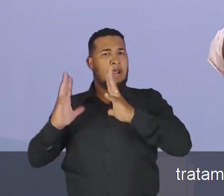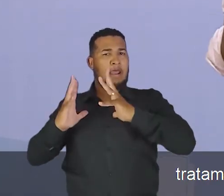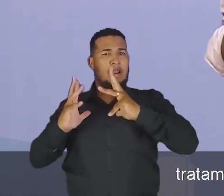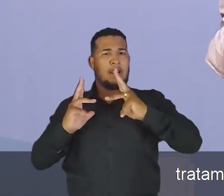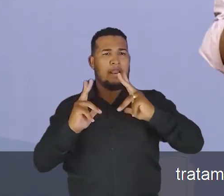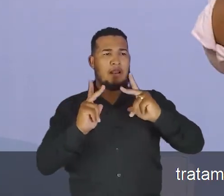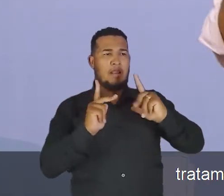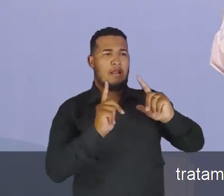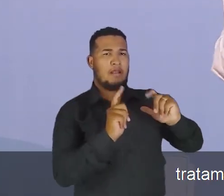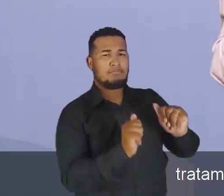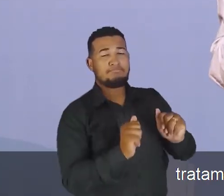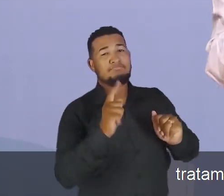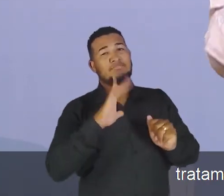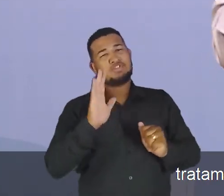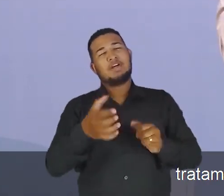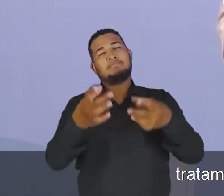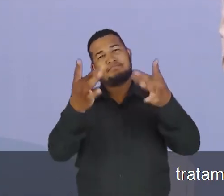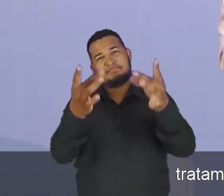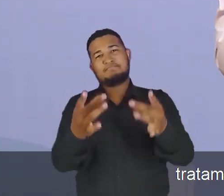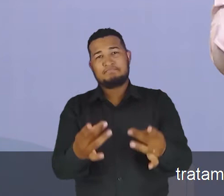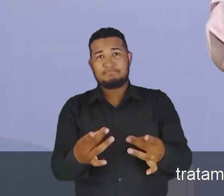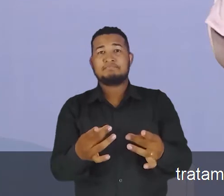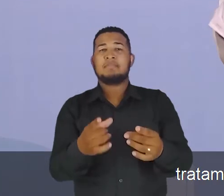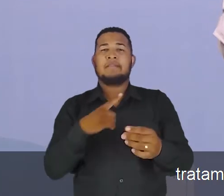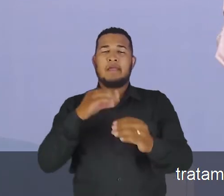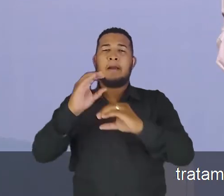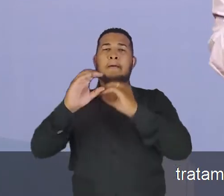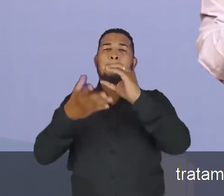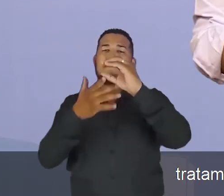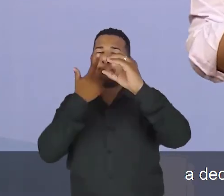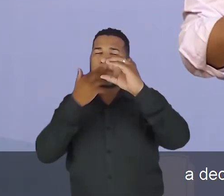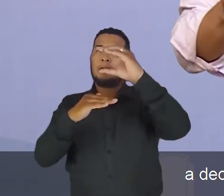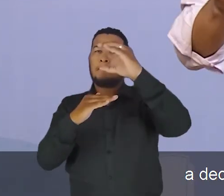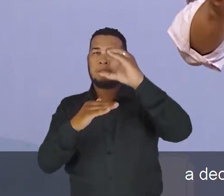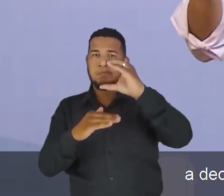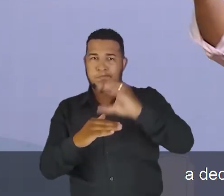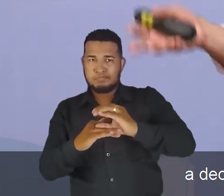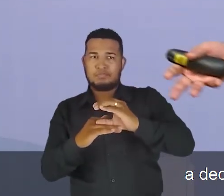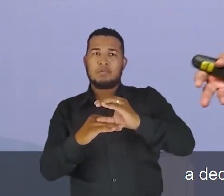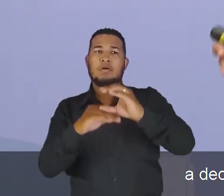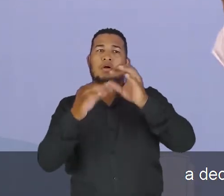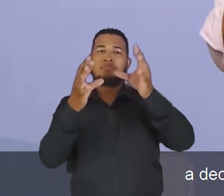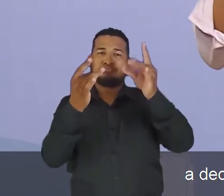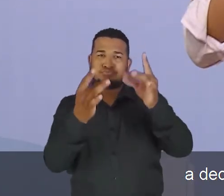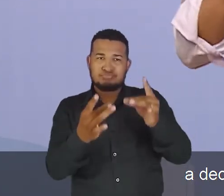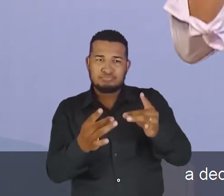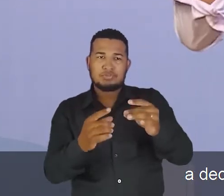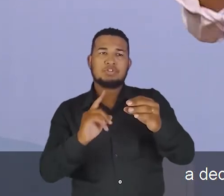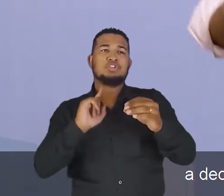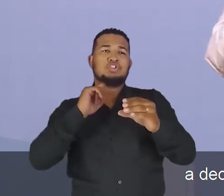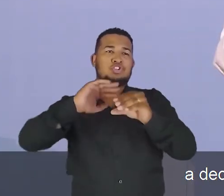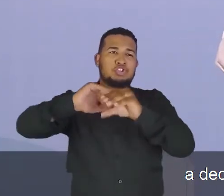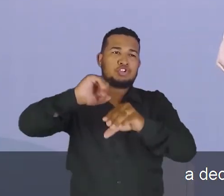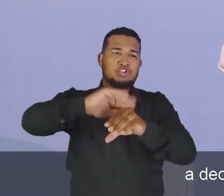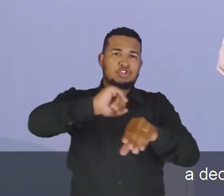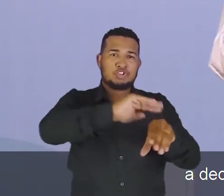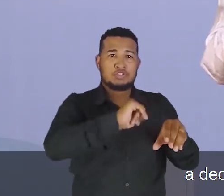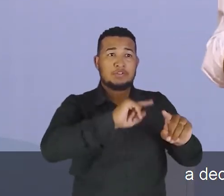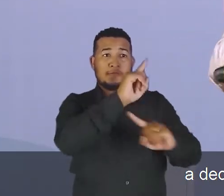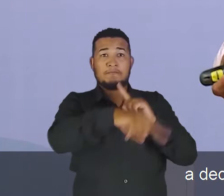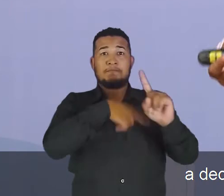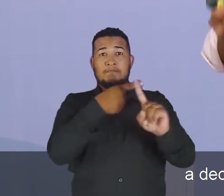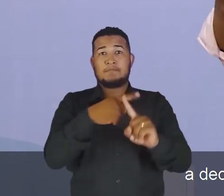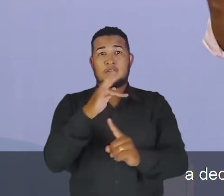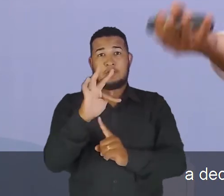tratamento que eu expliquei para você, a floculação, a filtração, a decantação, ela também vai ser adicionado